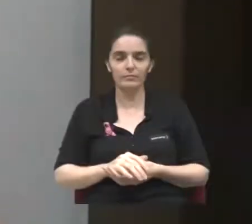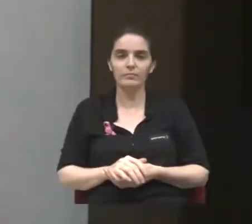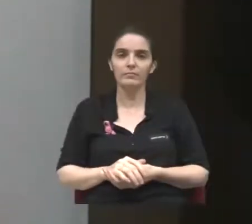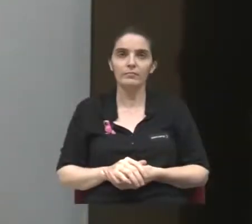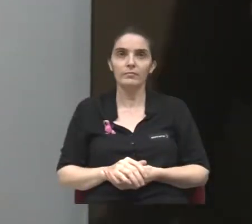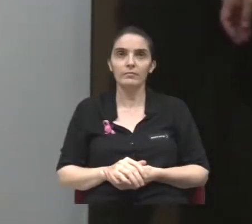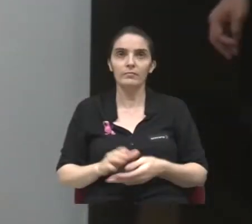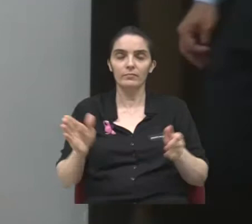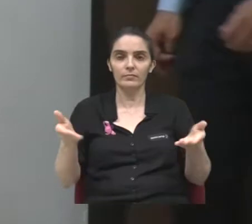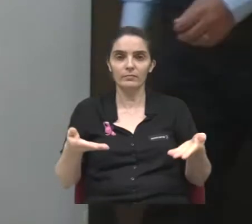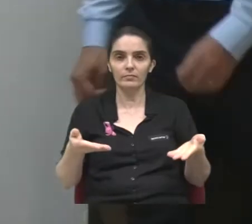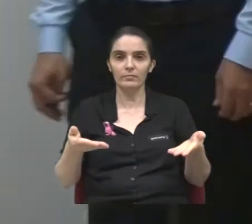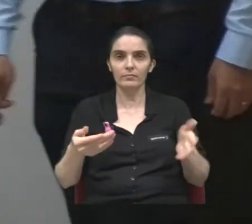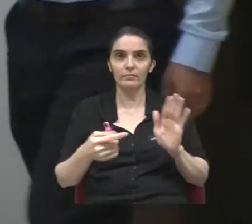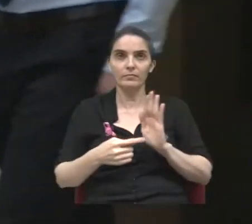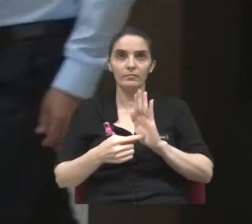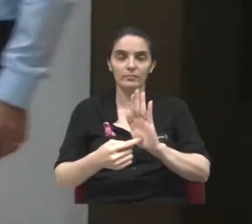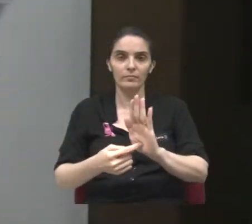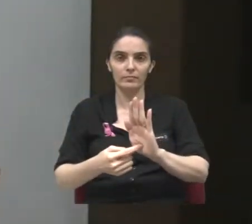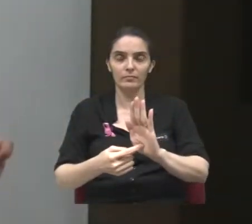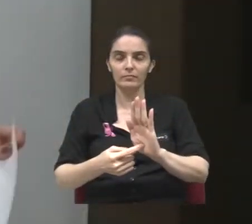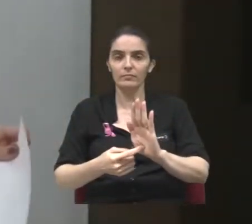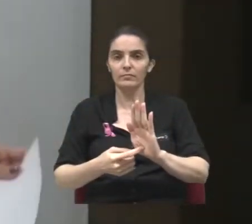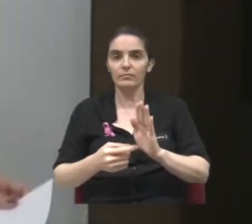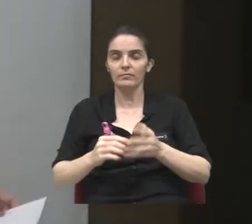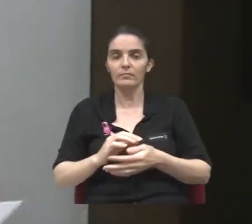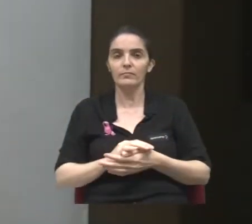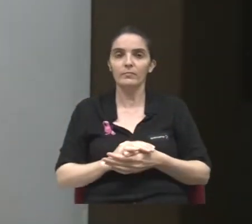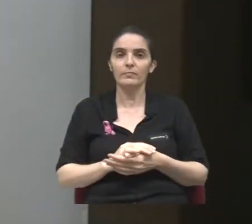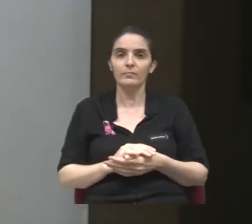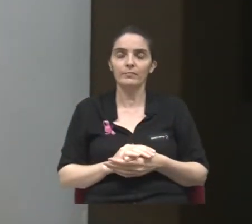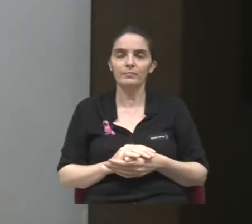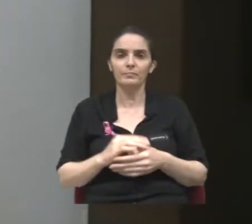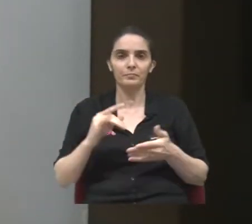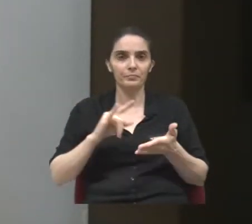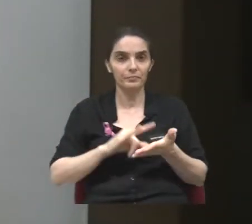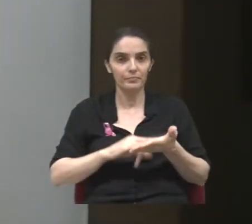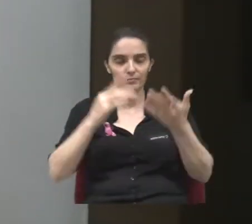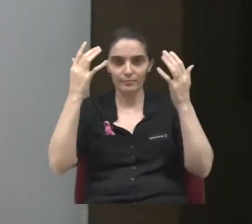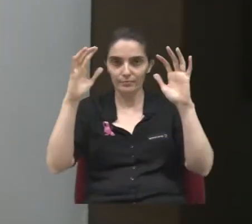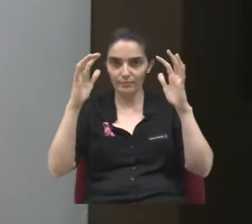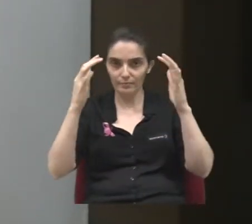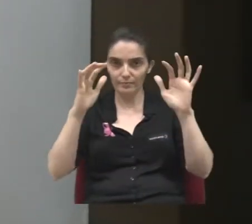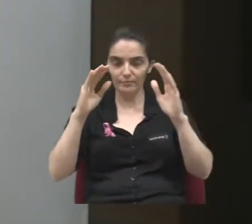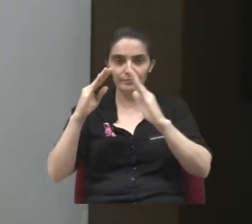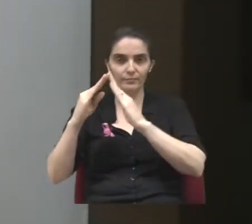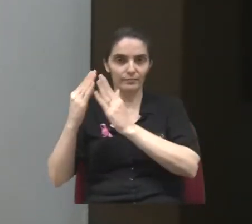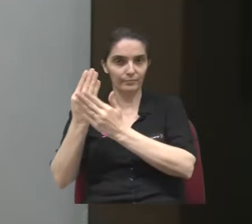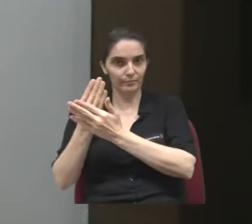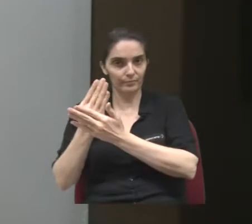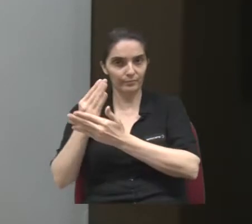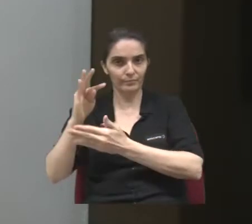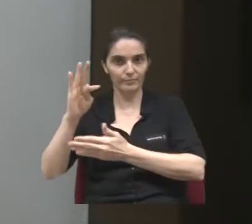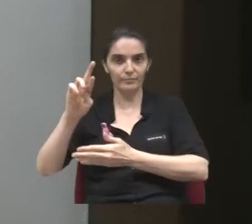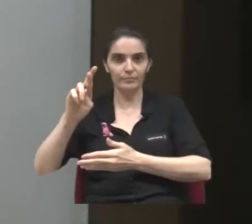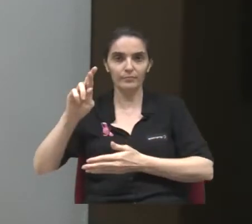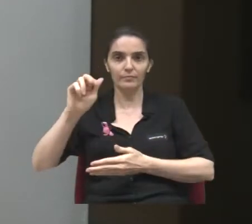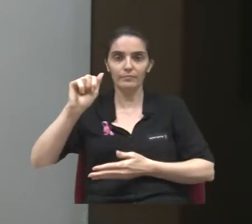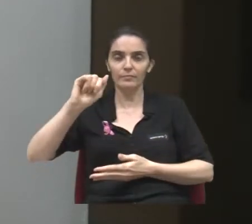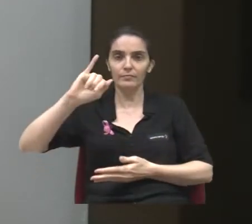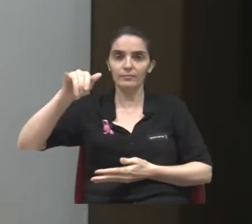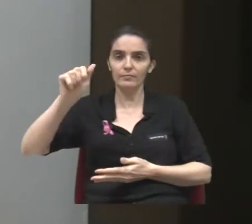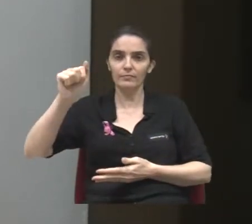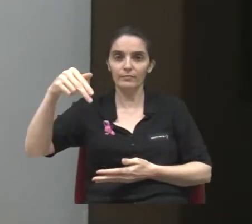plenário hoje, para que me acompanhe, é uma moção de aplauso ao Trajano Camargo, escola tão tradicional em nosso